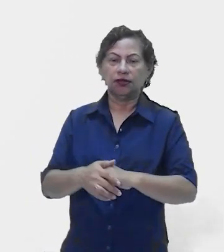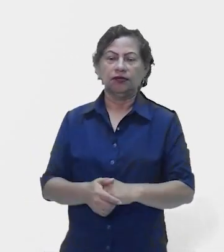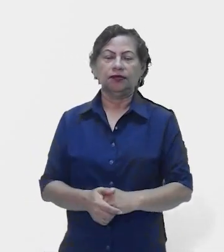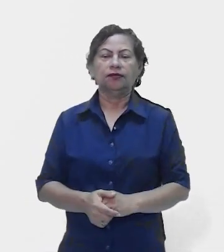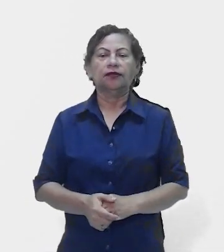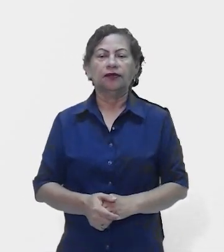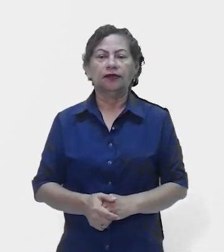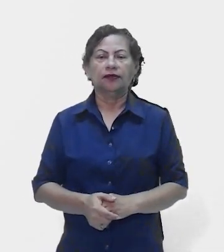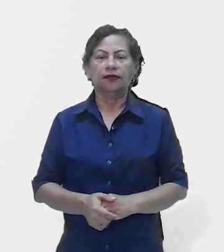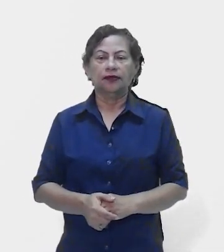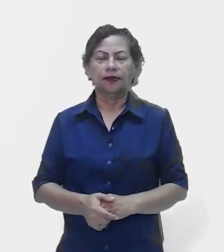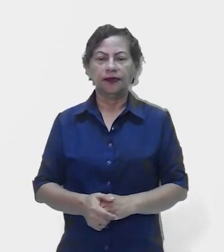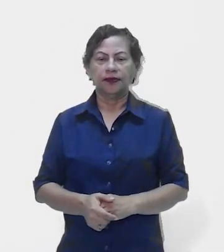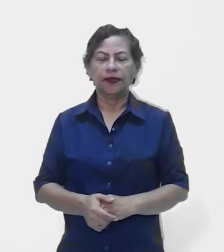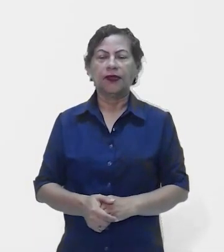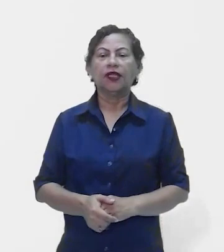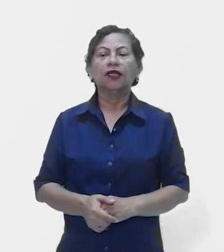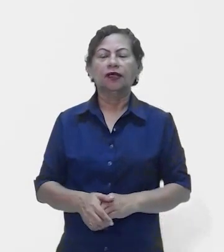aí a gente fala da